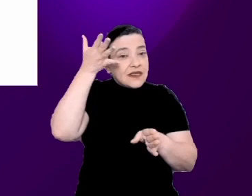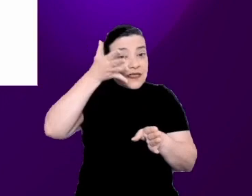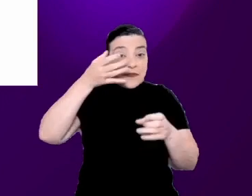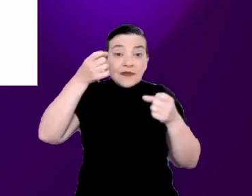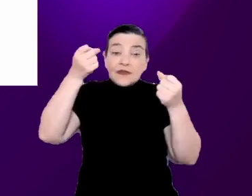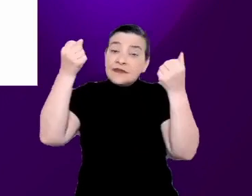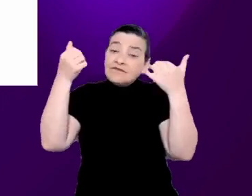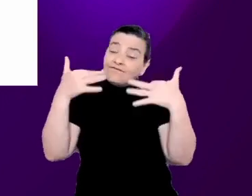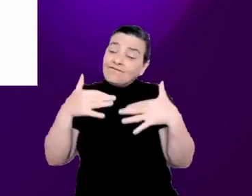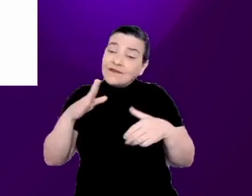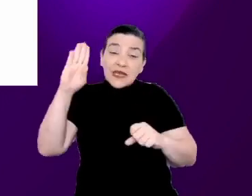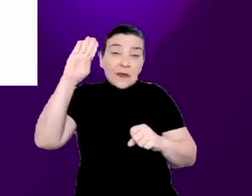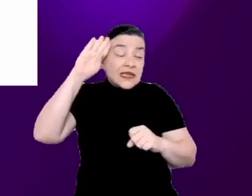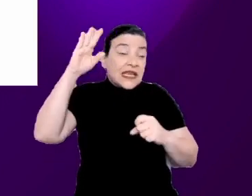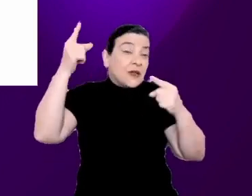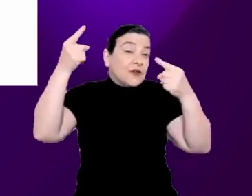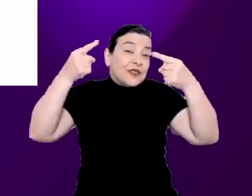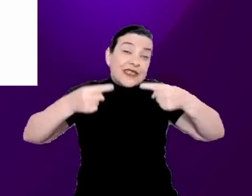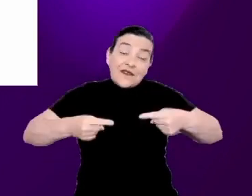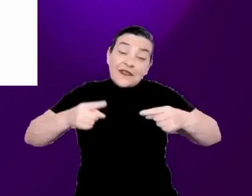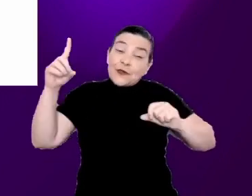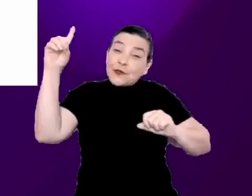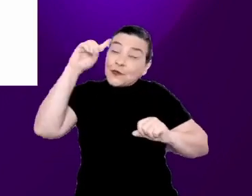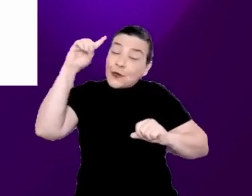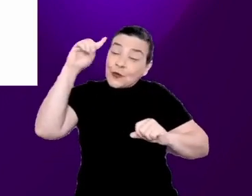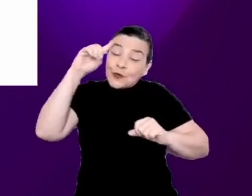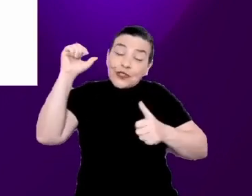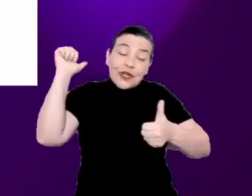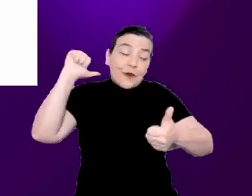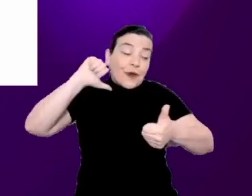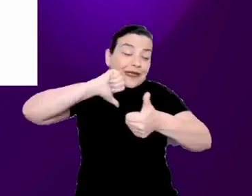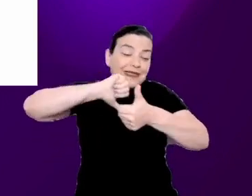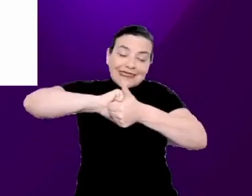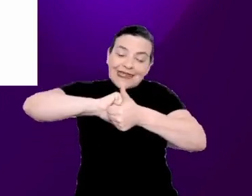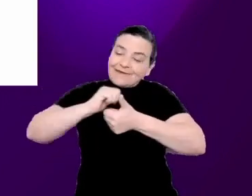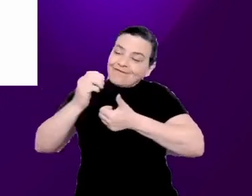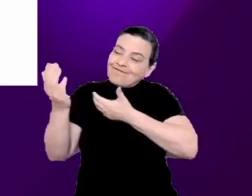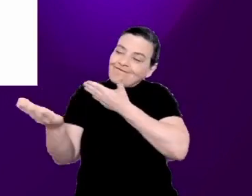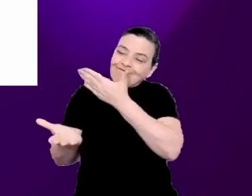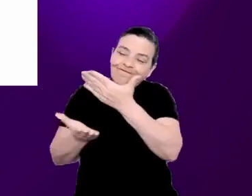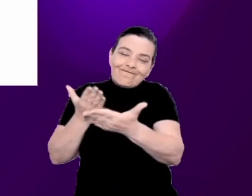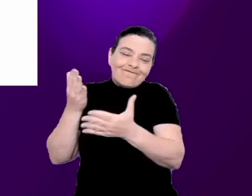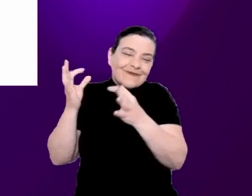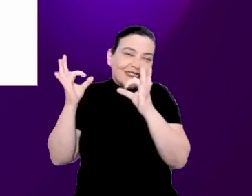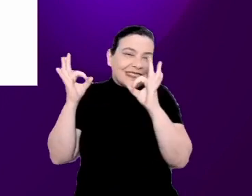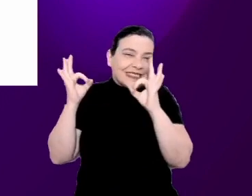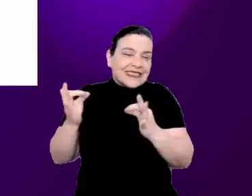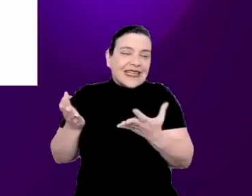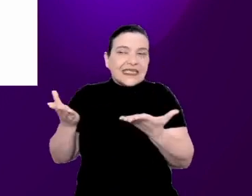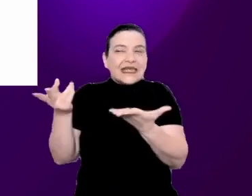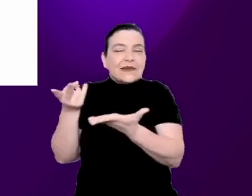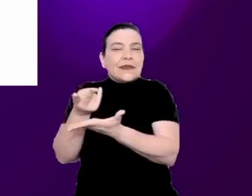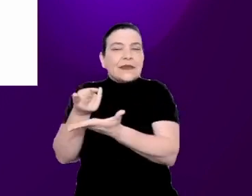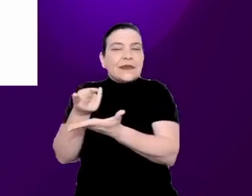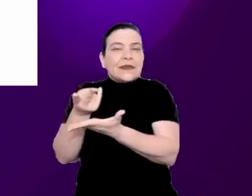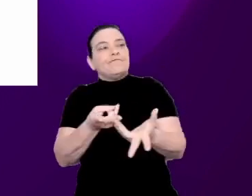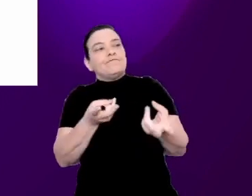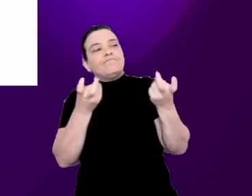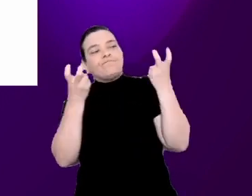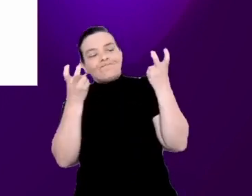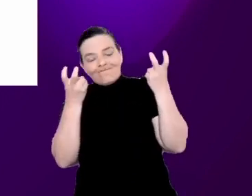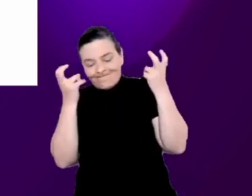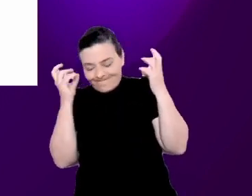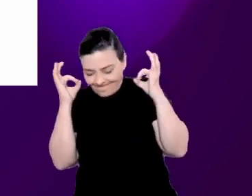e é o nosso desafio do dia a dia. Entregar qualidade com um desfecho adequado, que o paciente perceba isso, e a